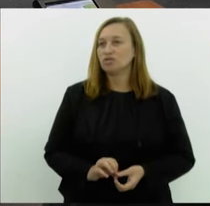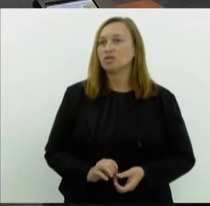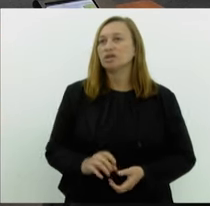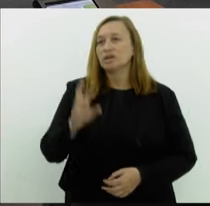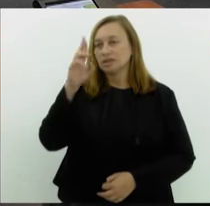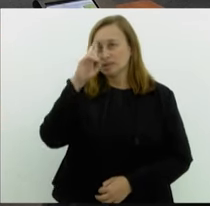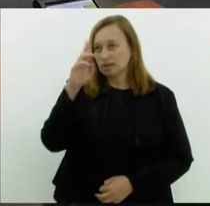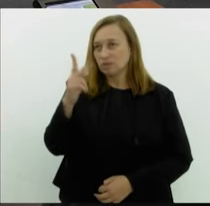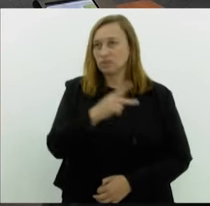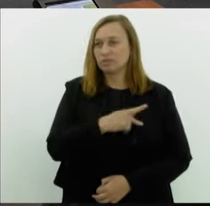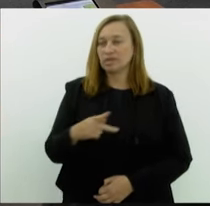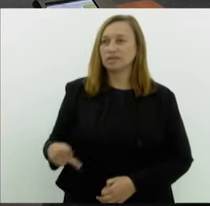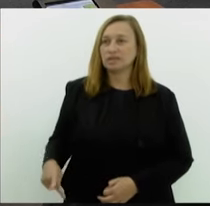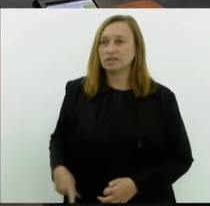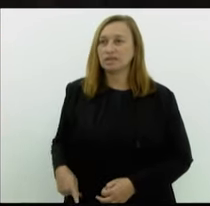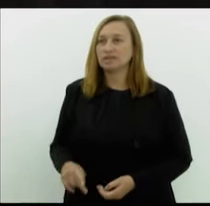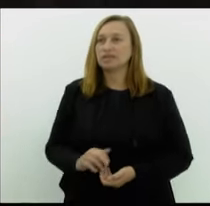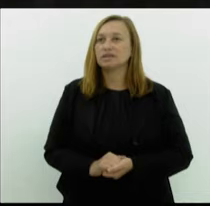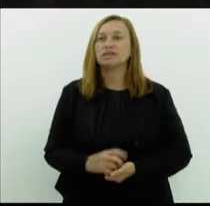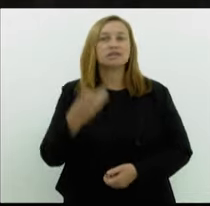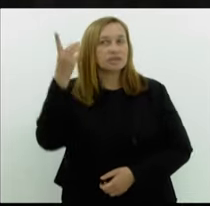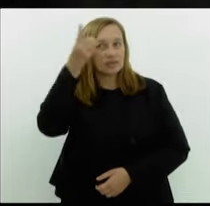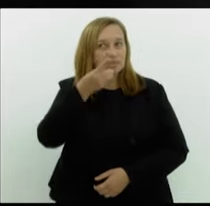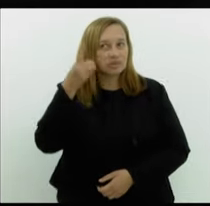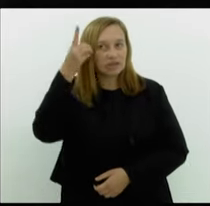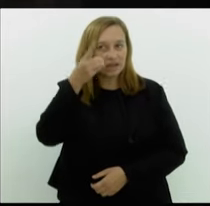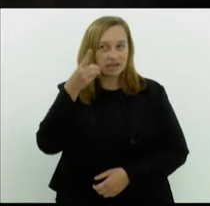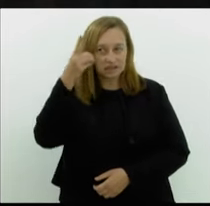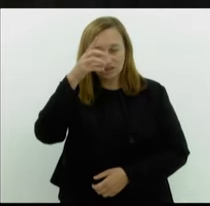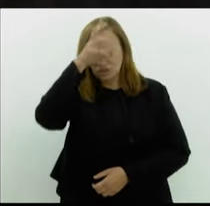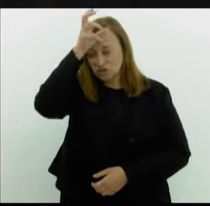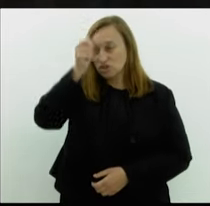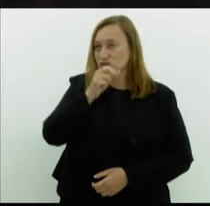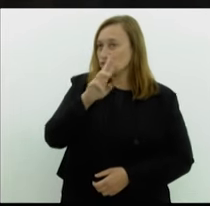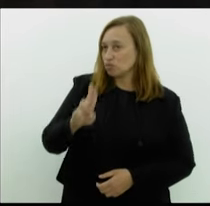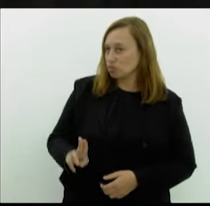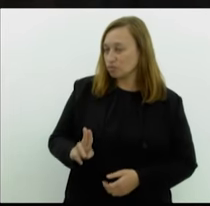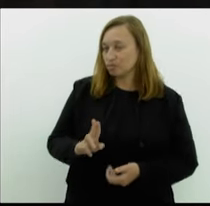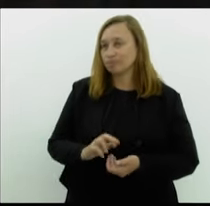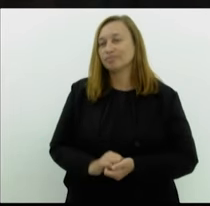Senhora presidente, deputada Tia Ju,